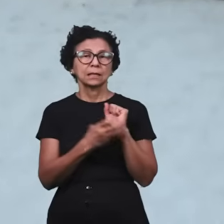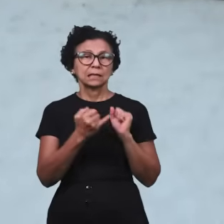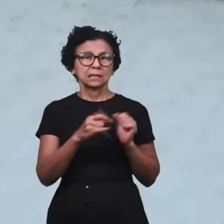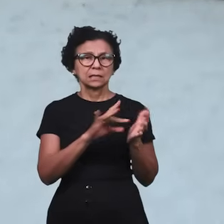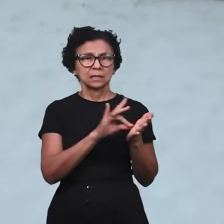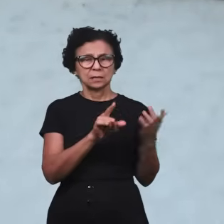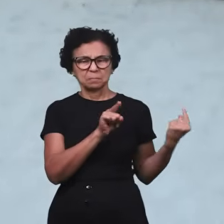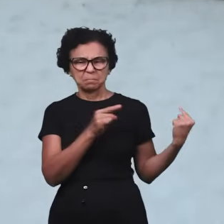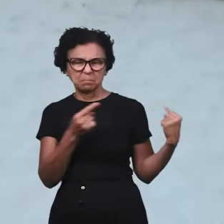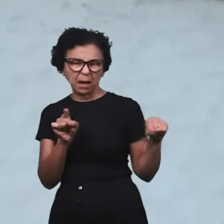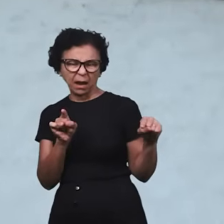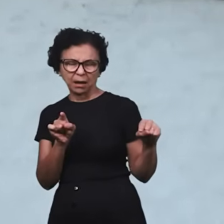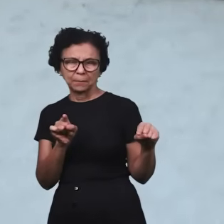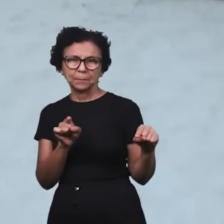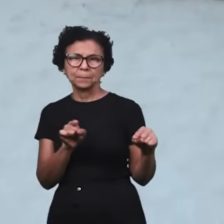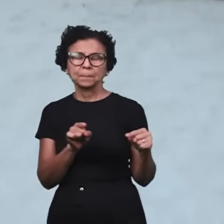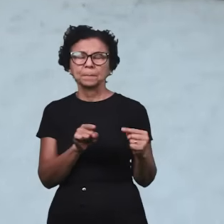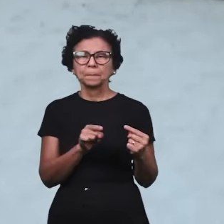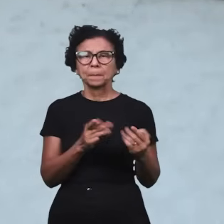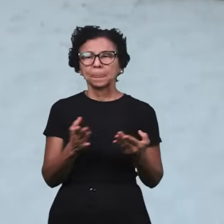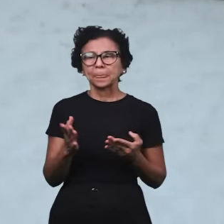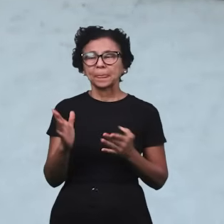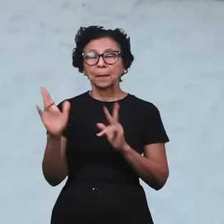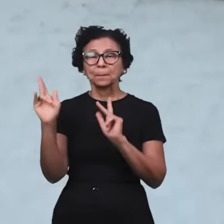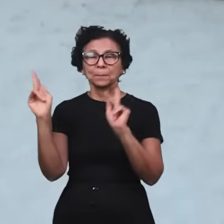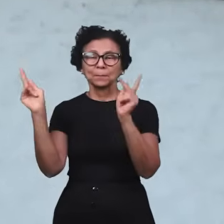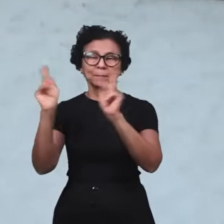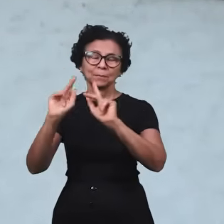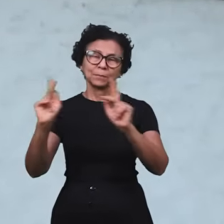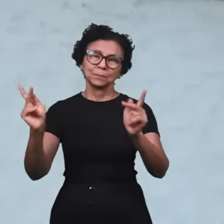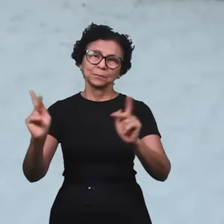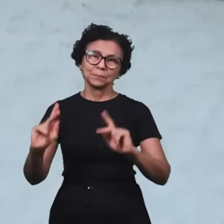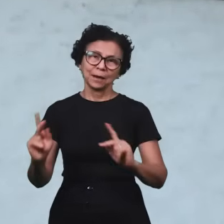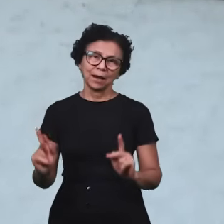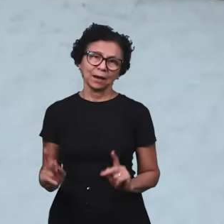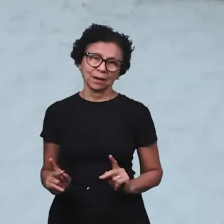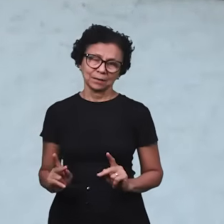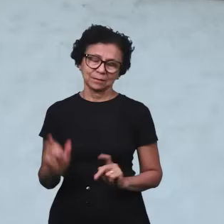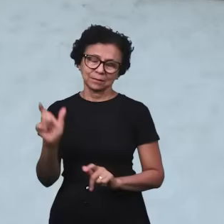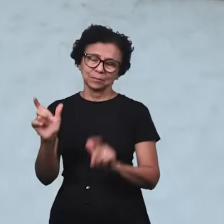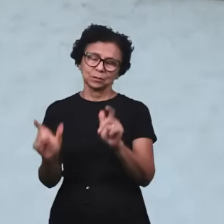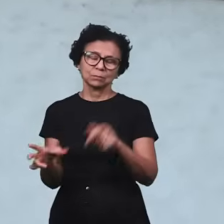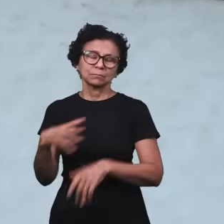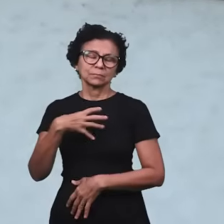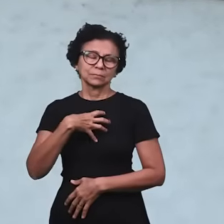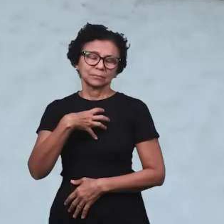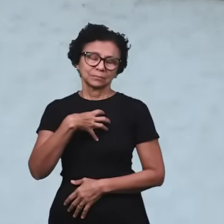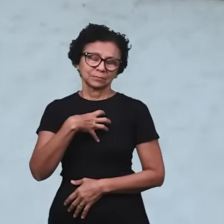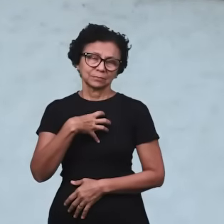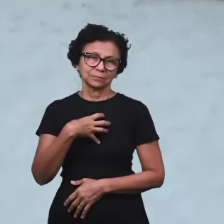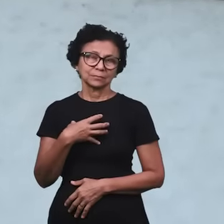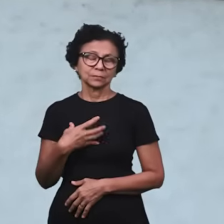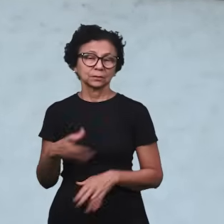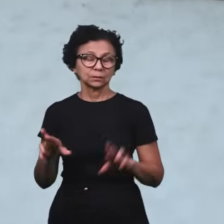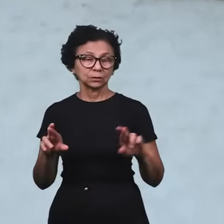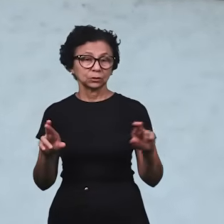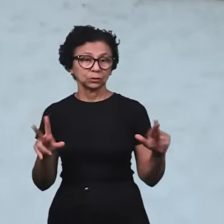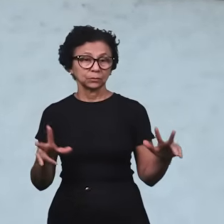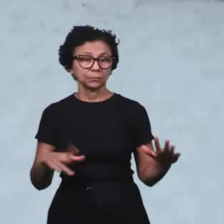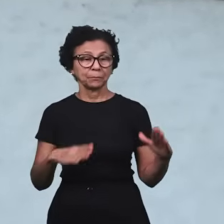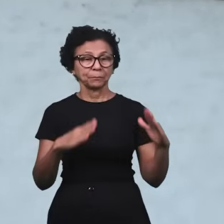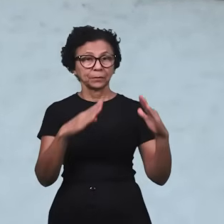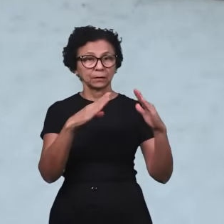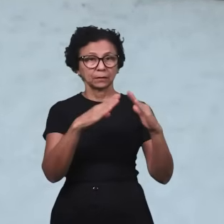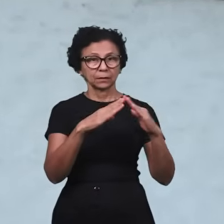não é? É uma paz que trazia aos moradores daquela cidade. Por isso havia essa